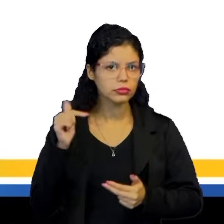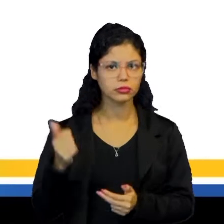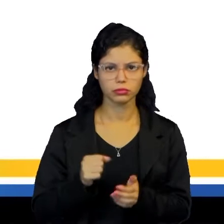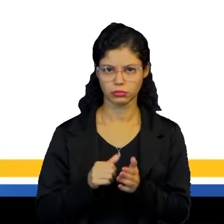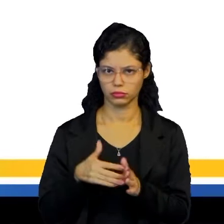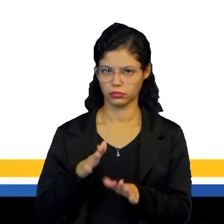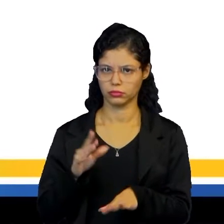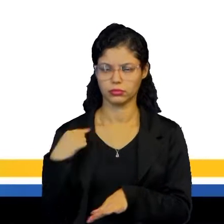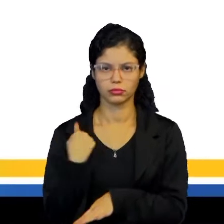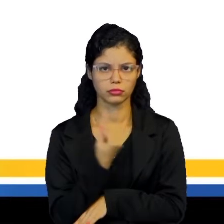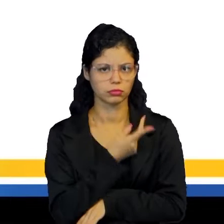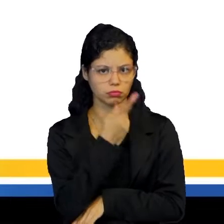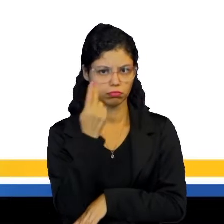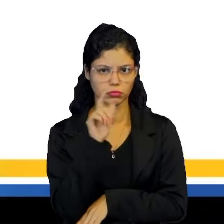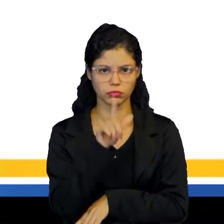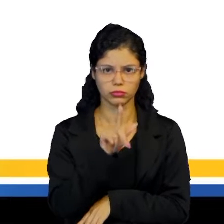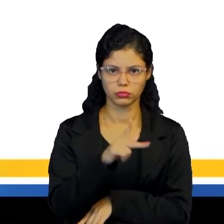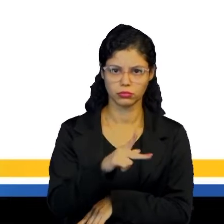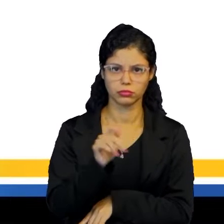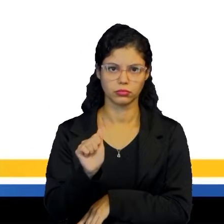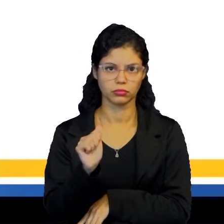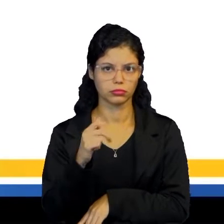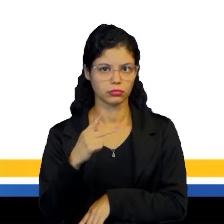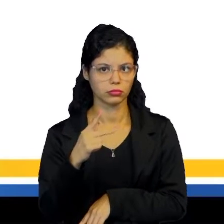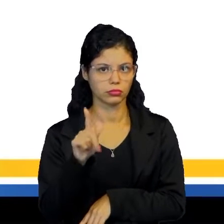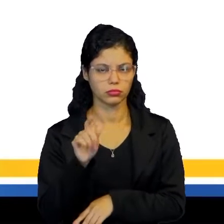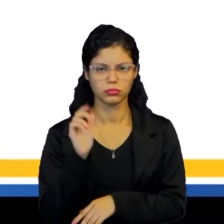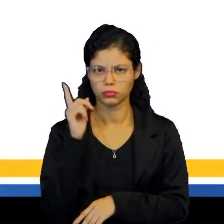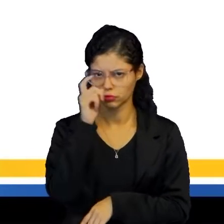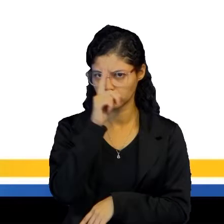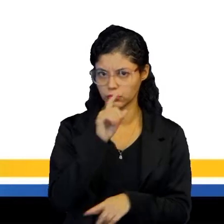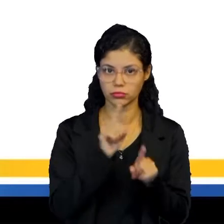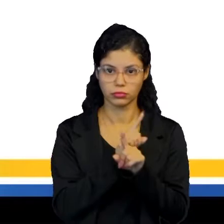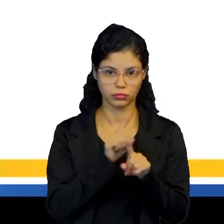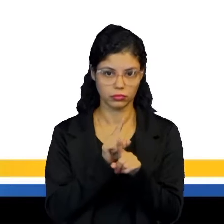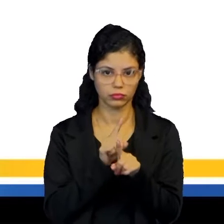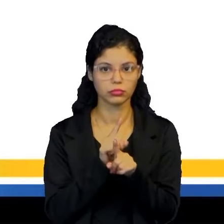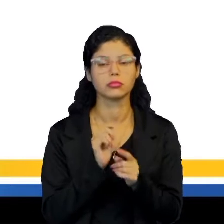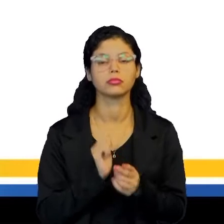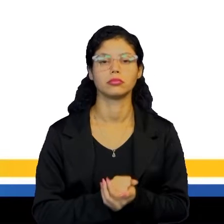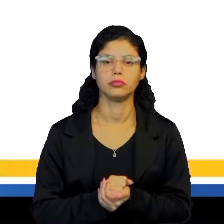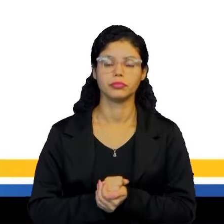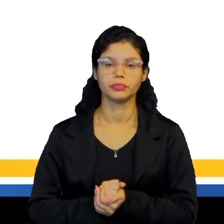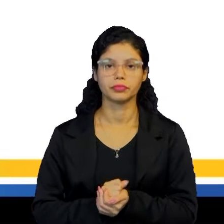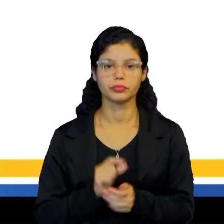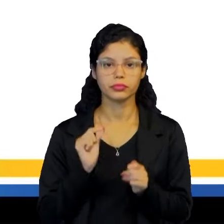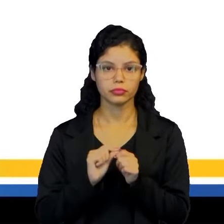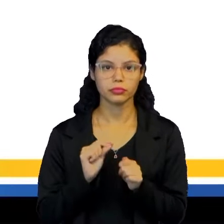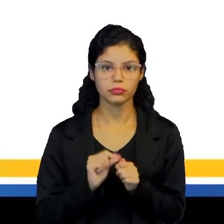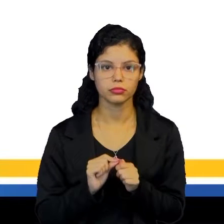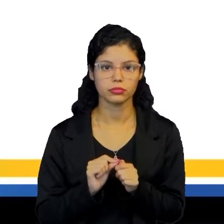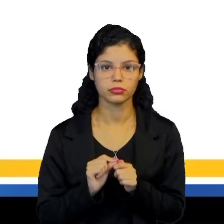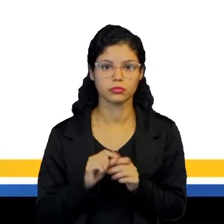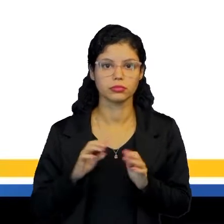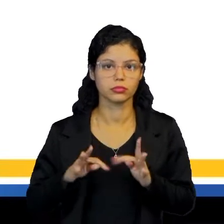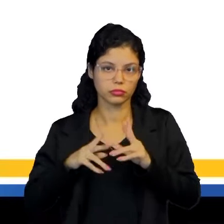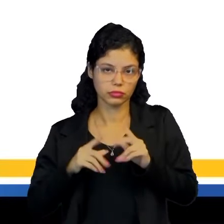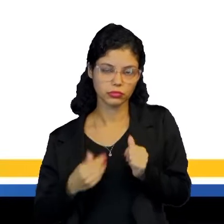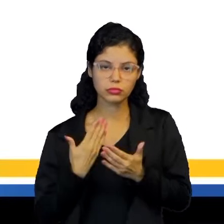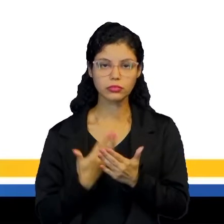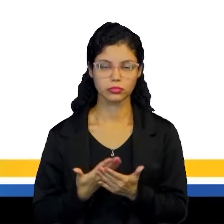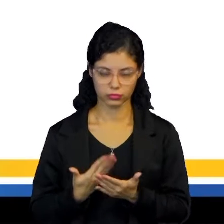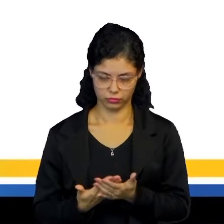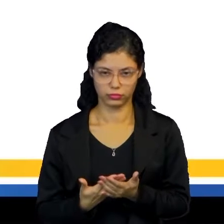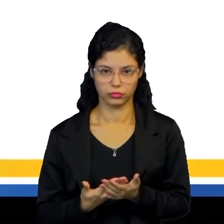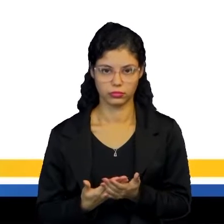gente diz, PA, PG é difícil. Não, tá? Eu fiz esse trabalho todo, essa